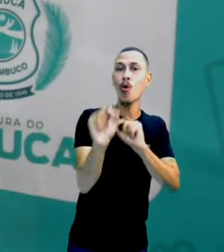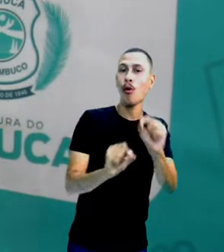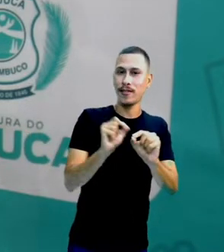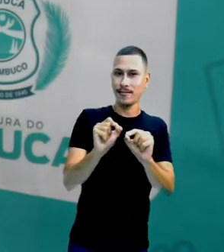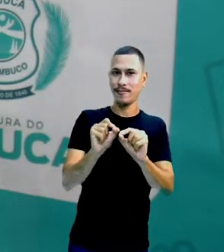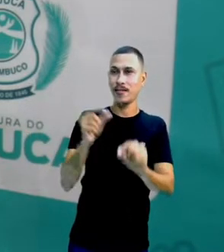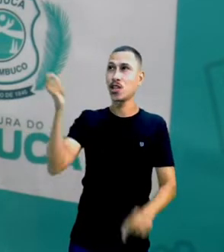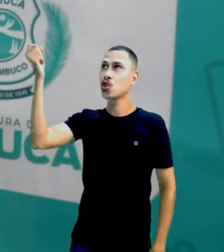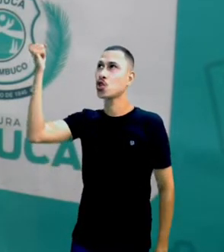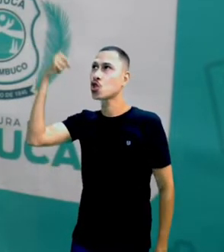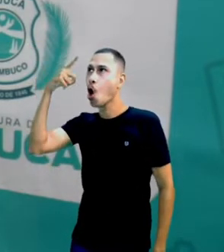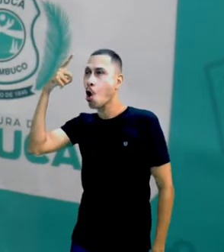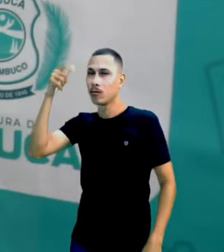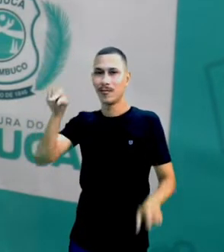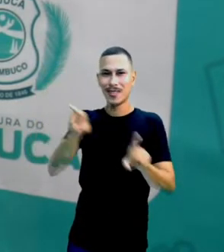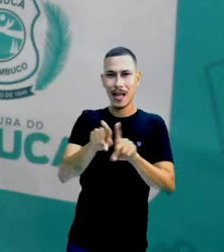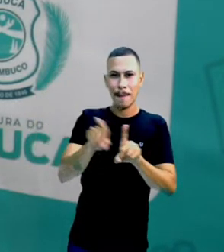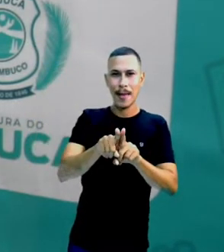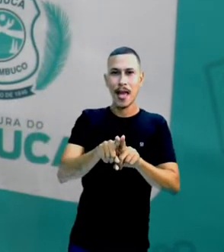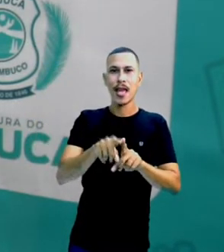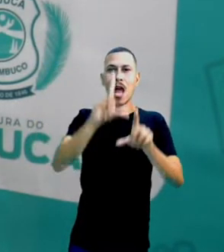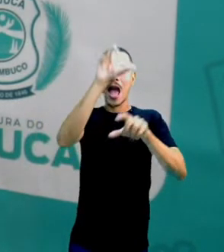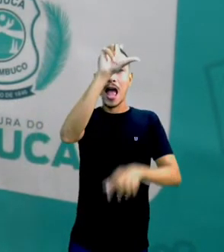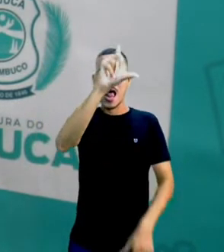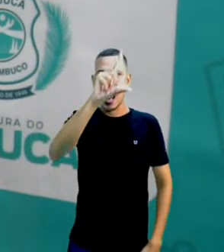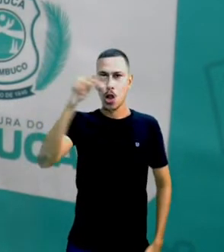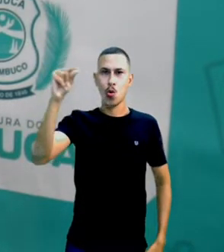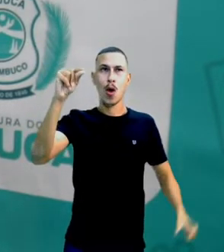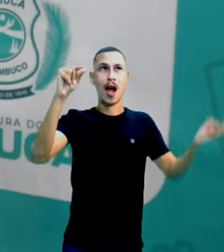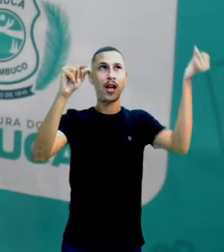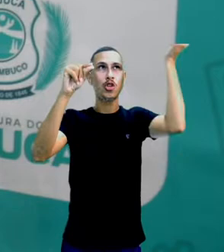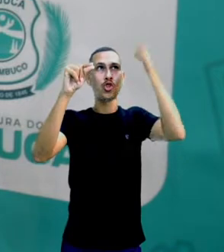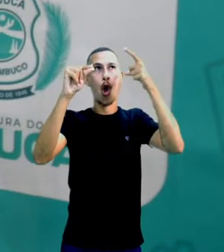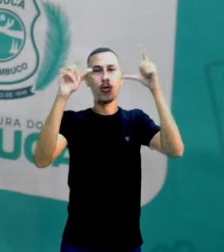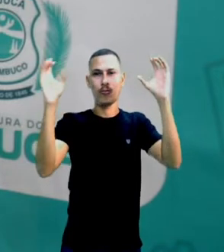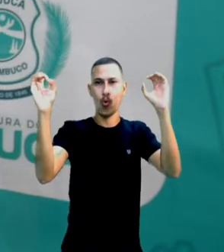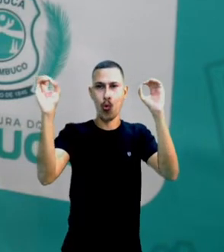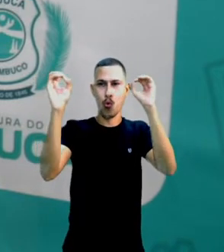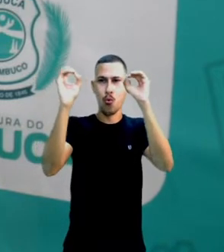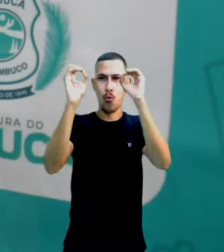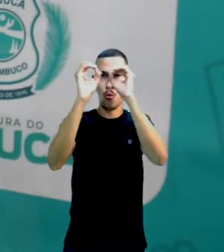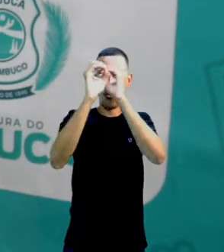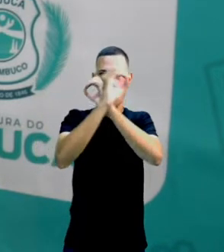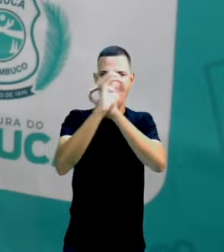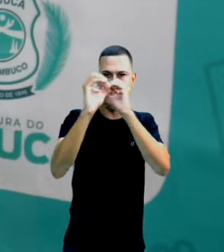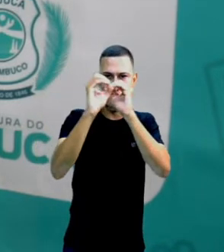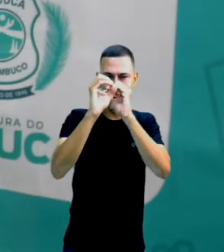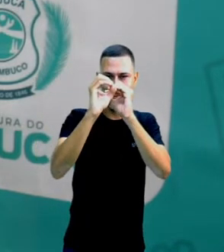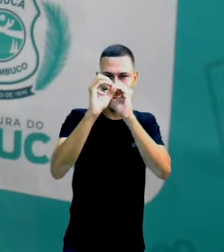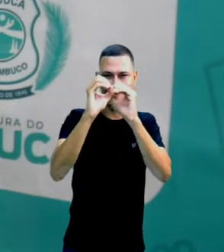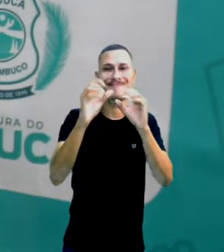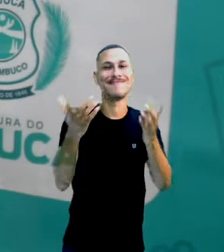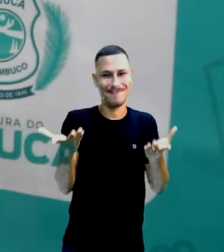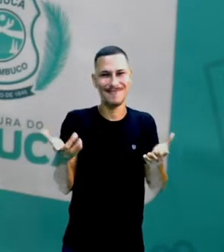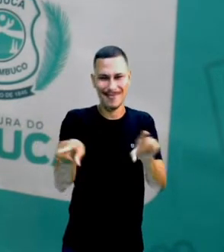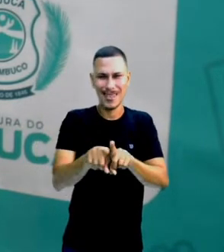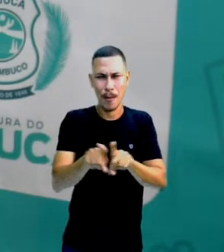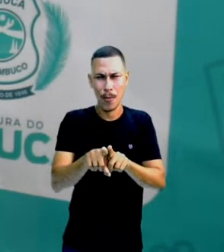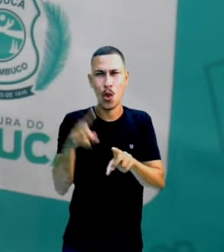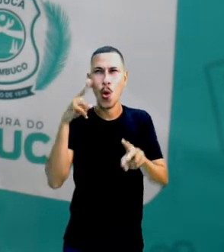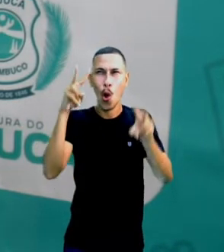o eclipse solar e o movimento aparente do sol, que ocorre de leste para